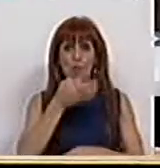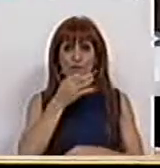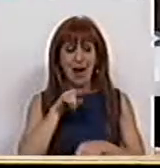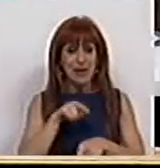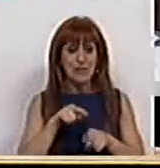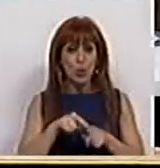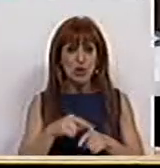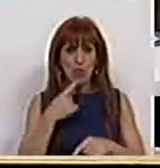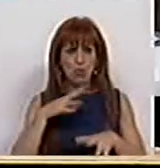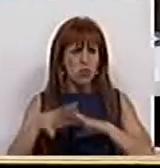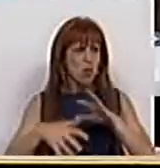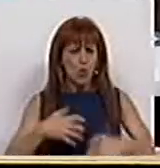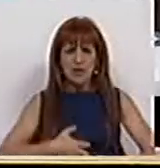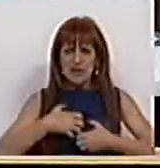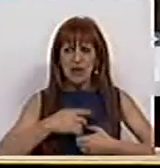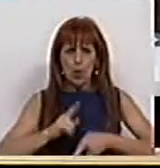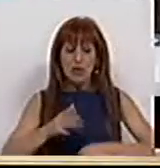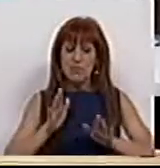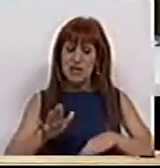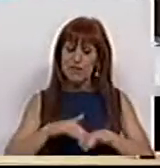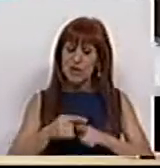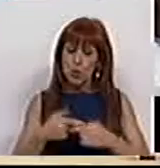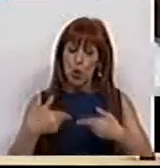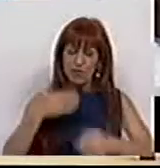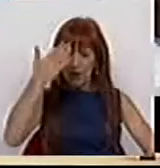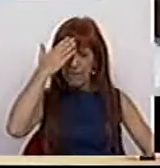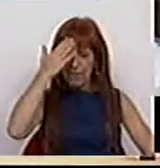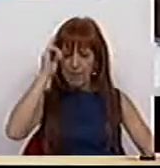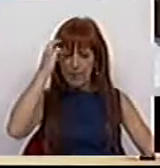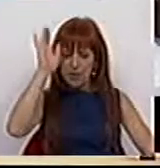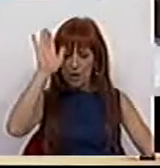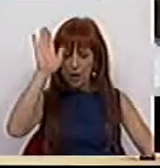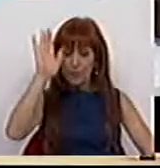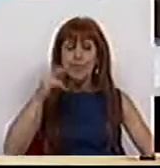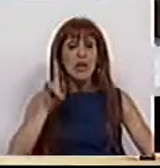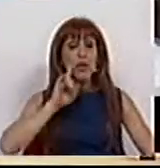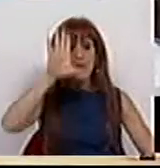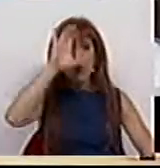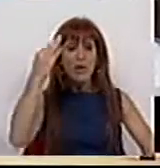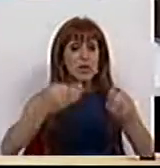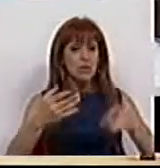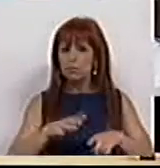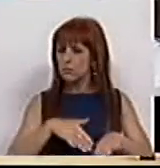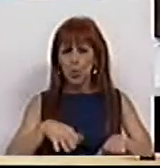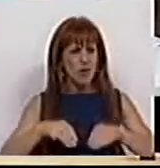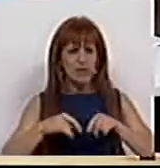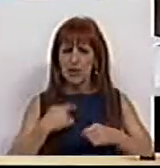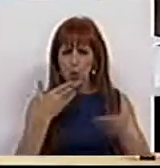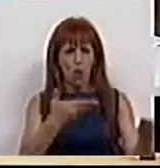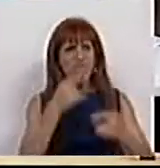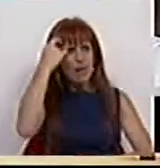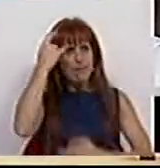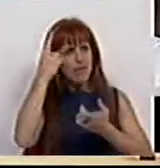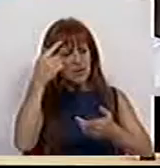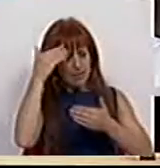falamos deste intenso turbilhão de sentimentos, devíamos fazer um convite à razão. E a Sra. Ministra da Justiça não aceita este convite à